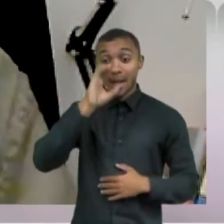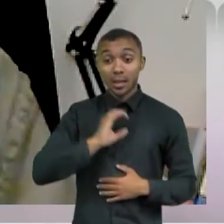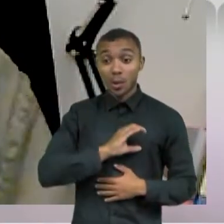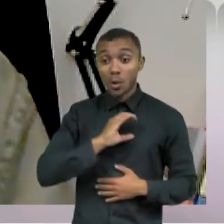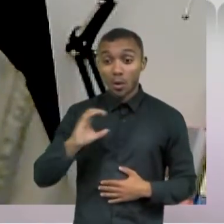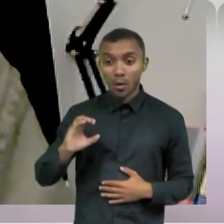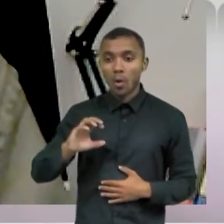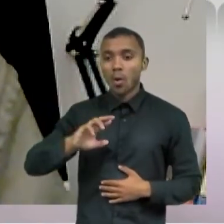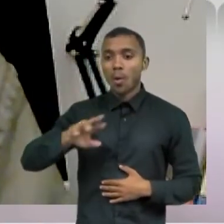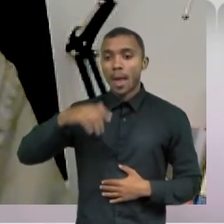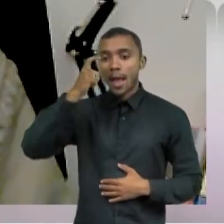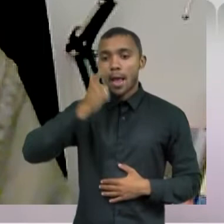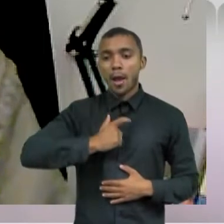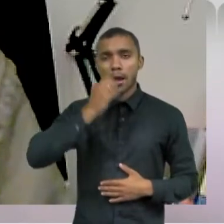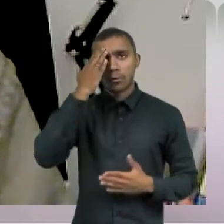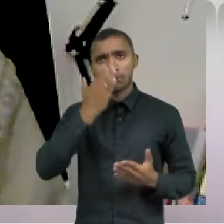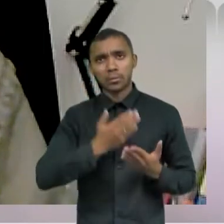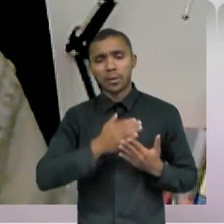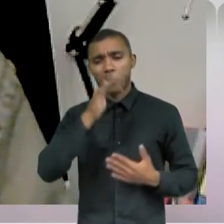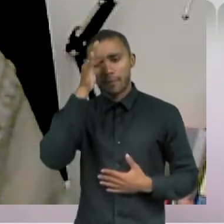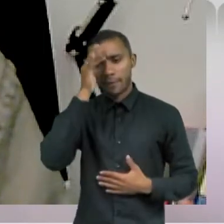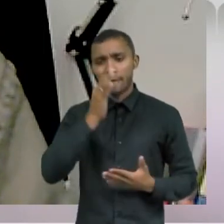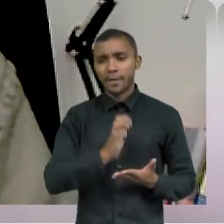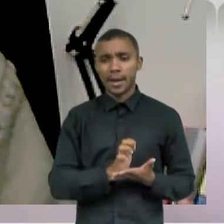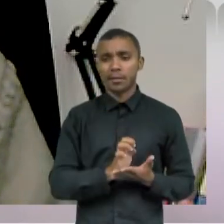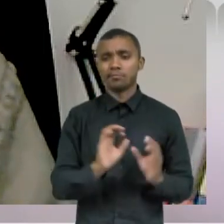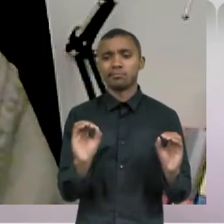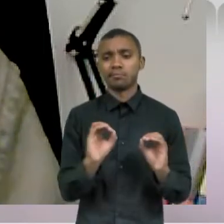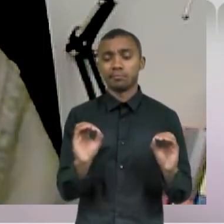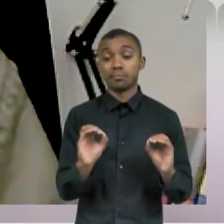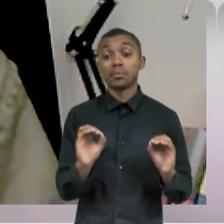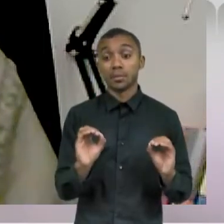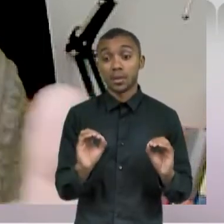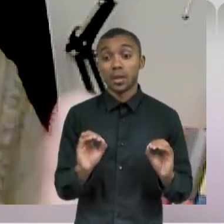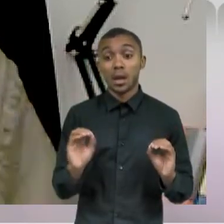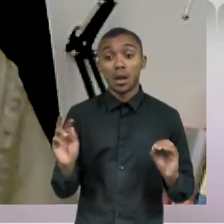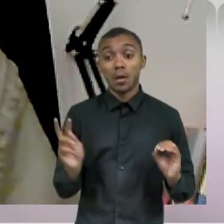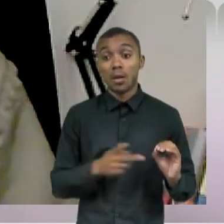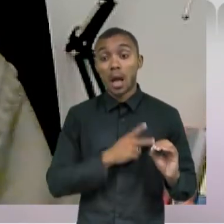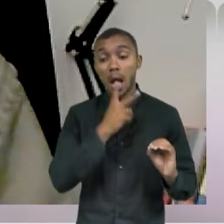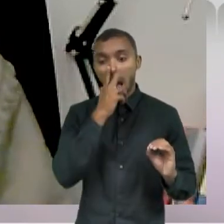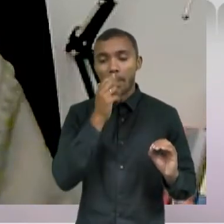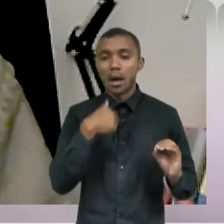fato de eu não ser um homem de fé, fazia com que isso me desse a